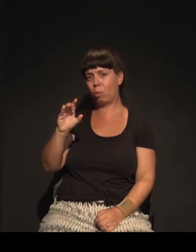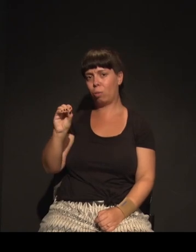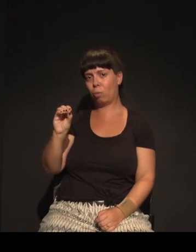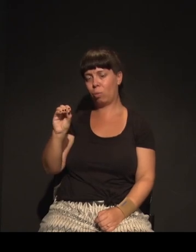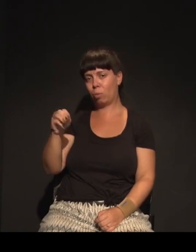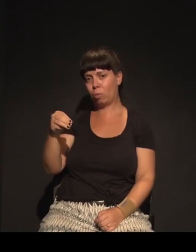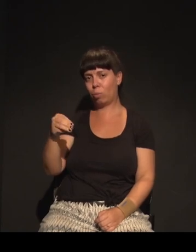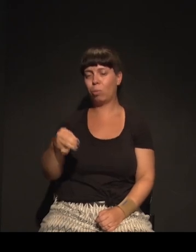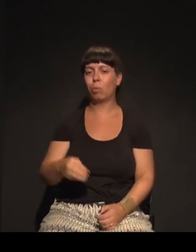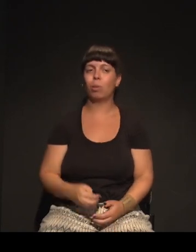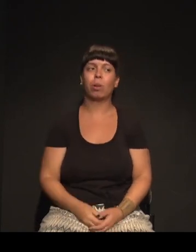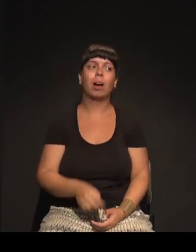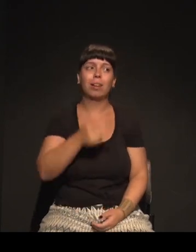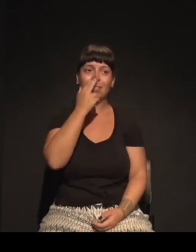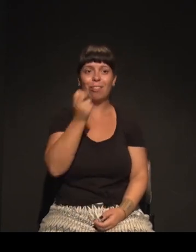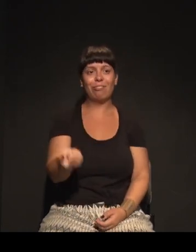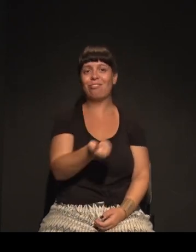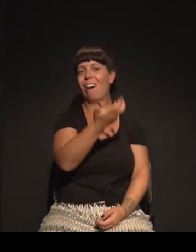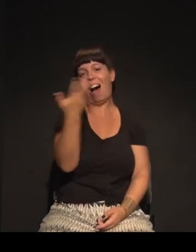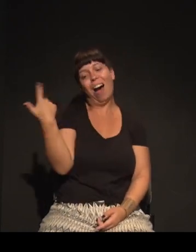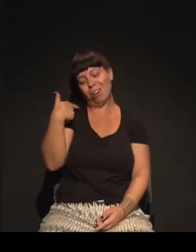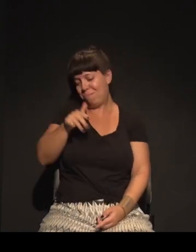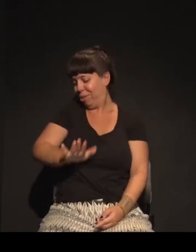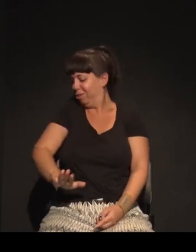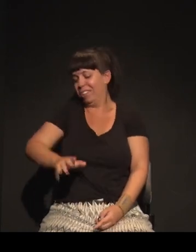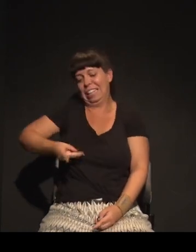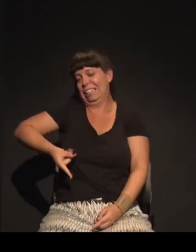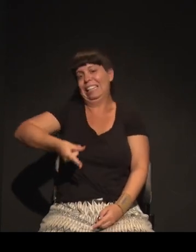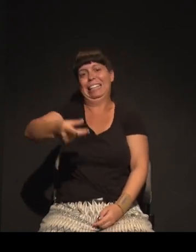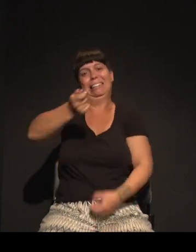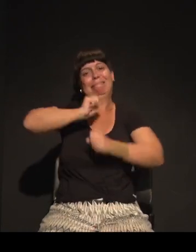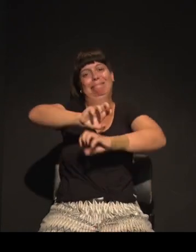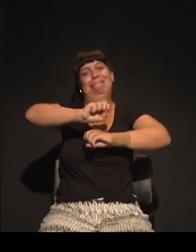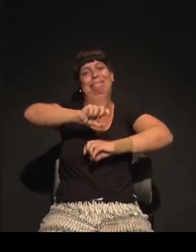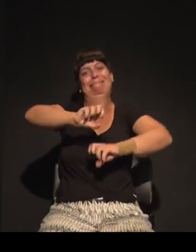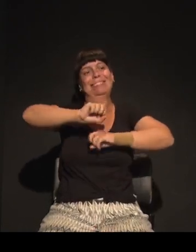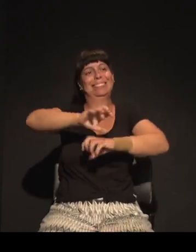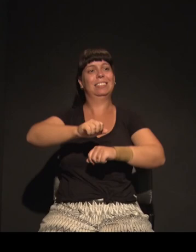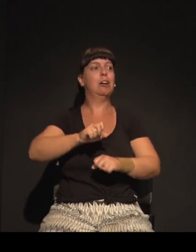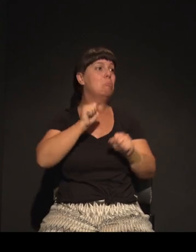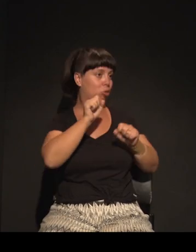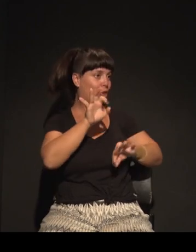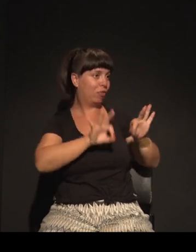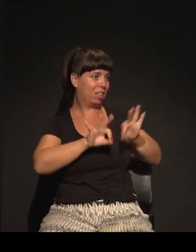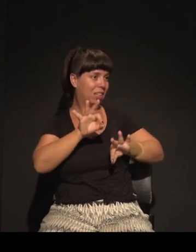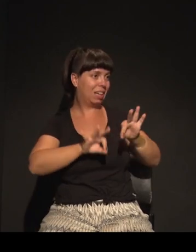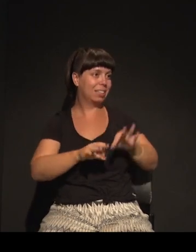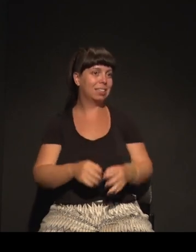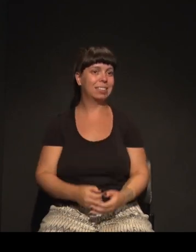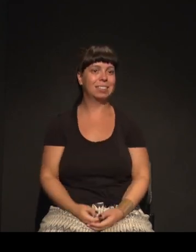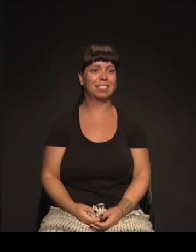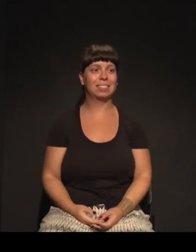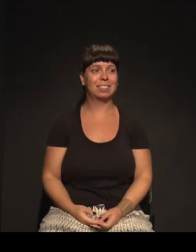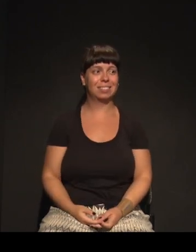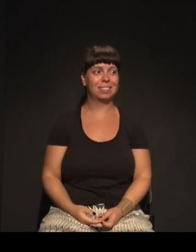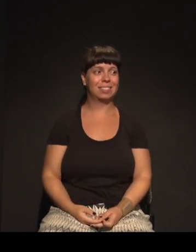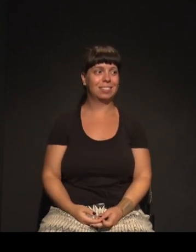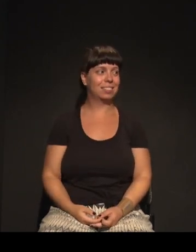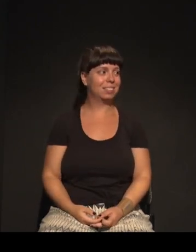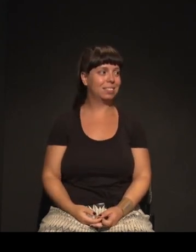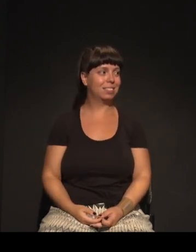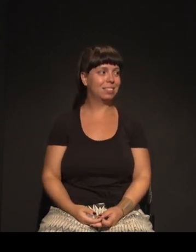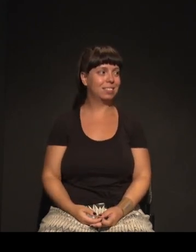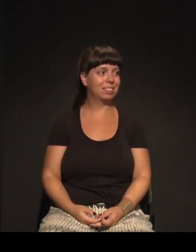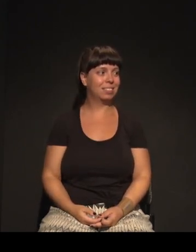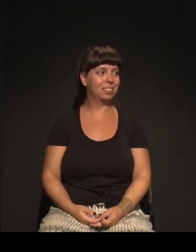tem muita coisa que quiser a gente vai passar o tempo mas valeu oficina é exíguo com certeza